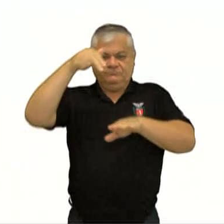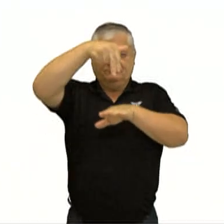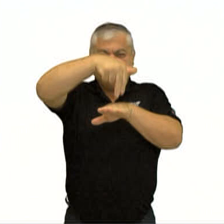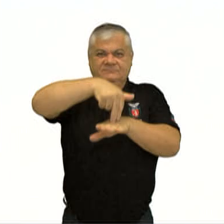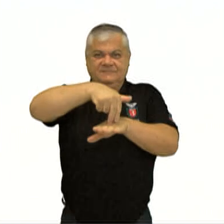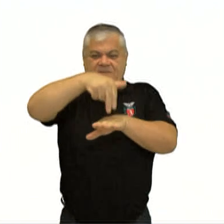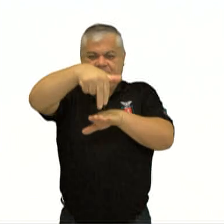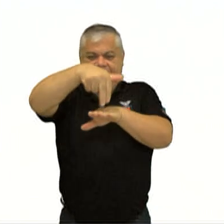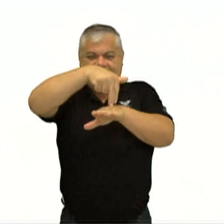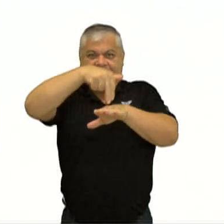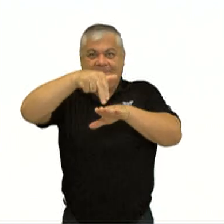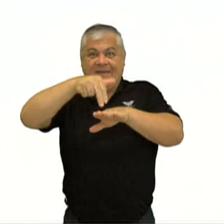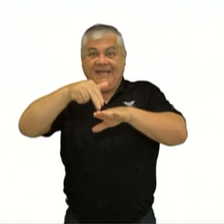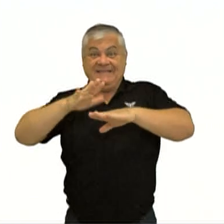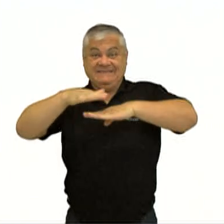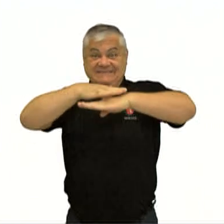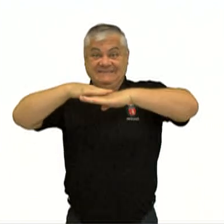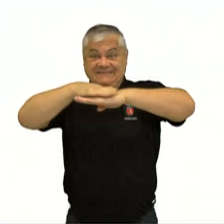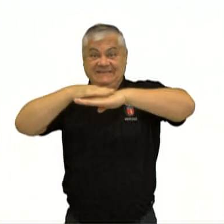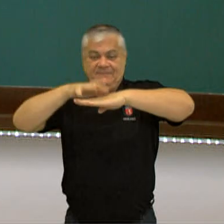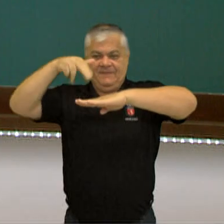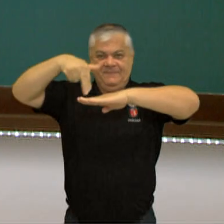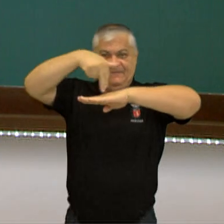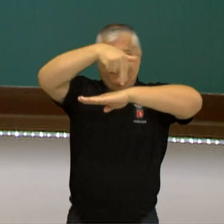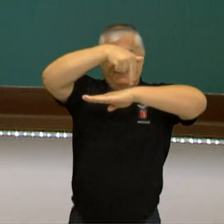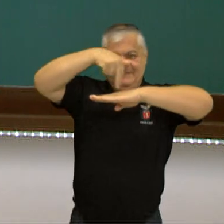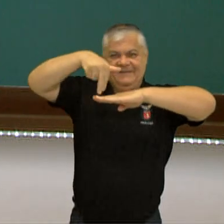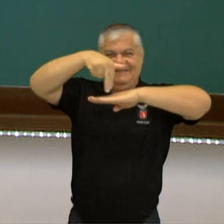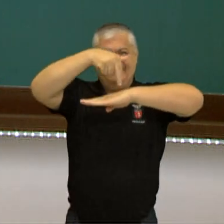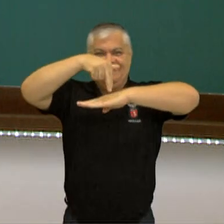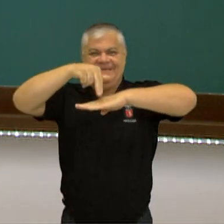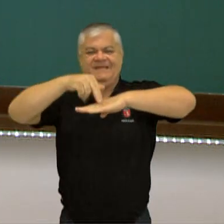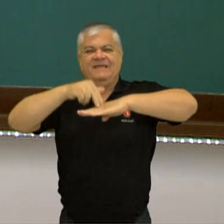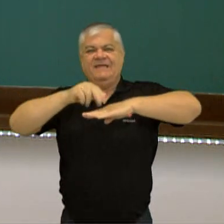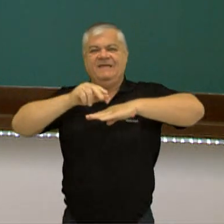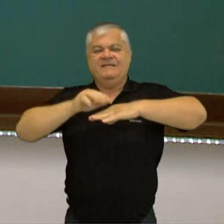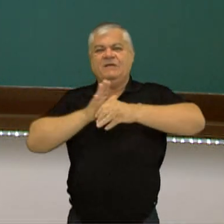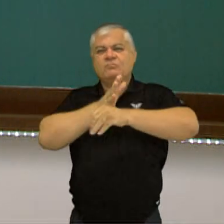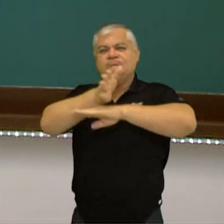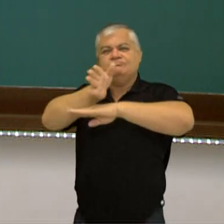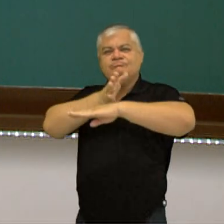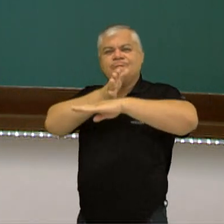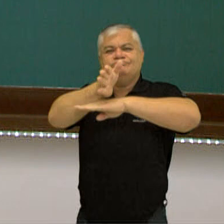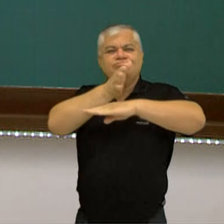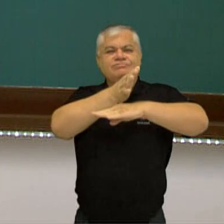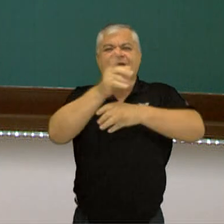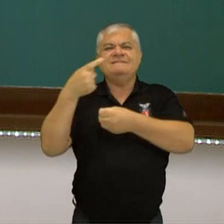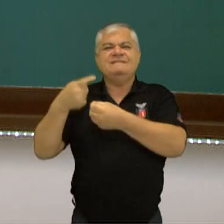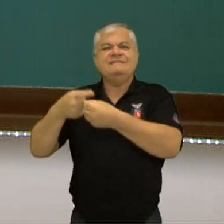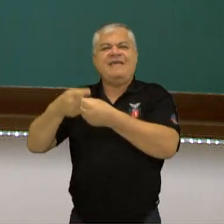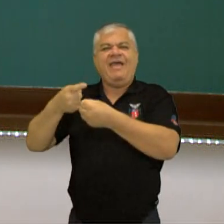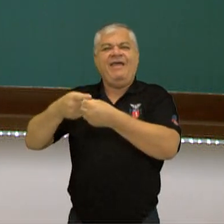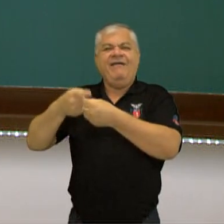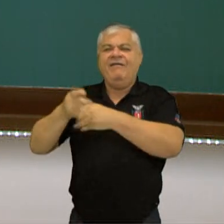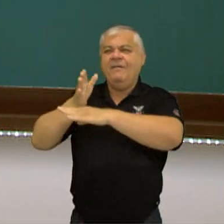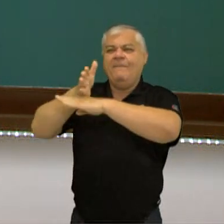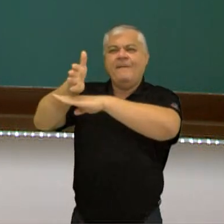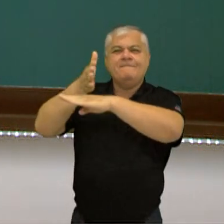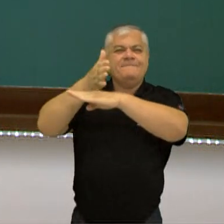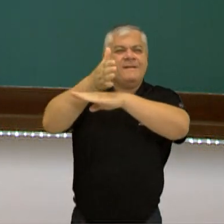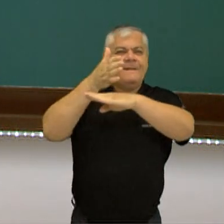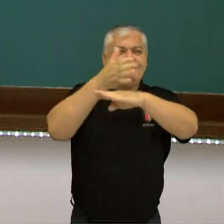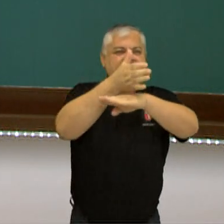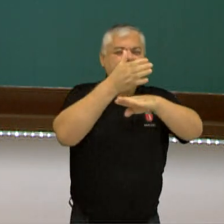montavam cenários improvisados ali e iam passando de cidade para cidade, né, e faziam a partir